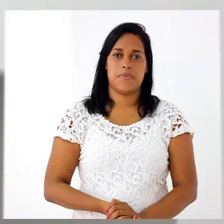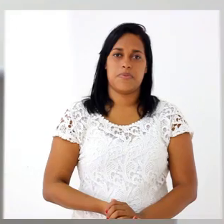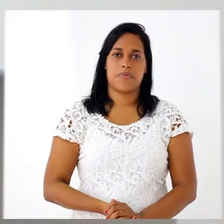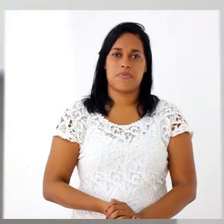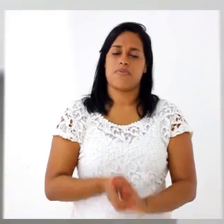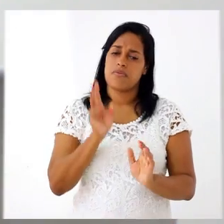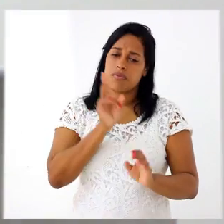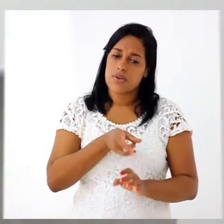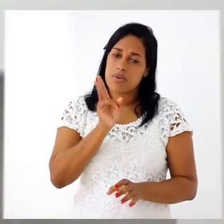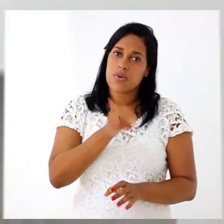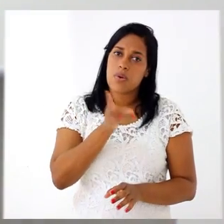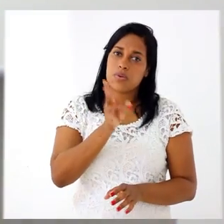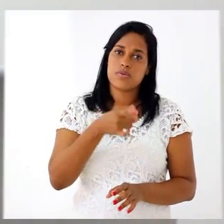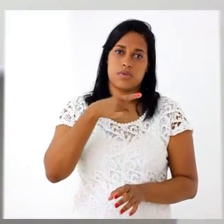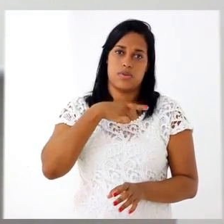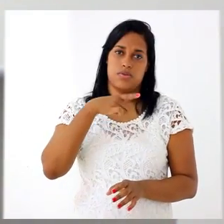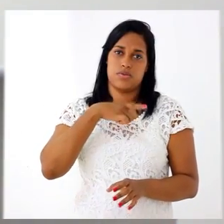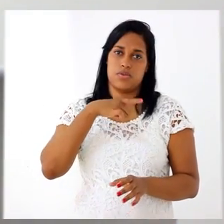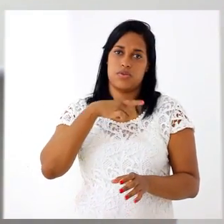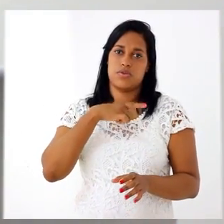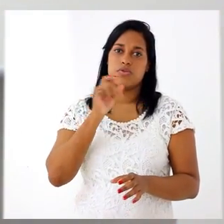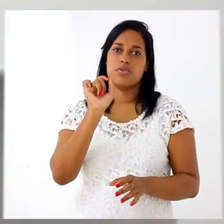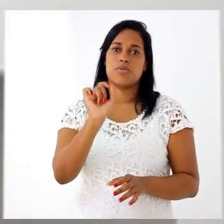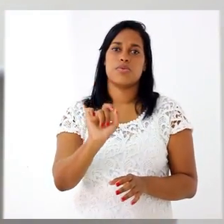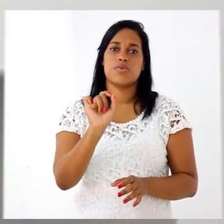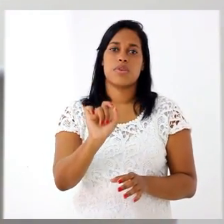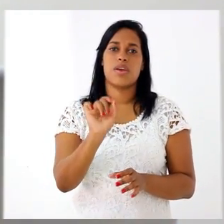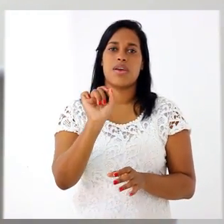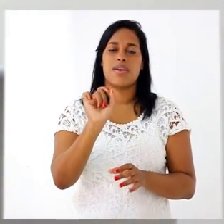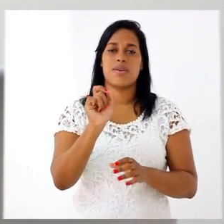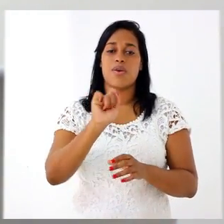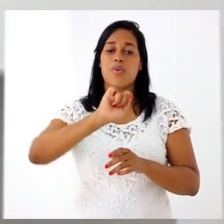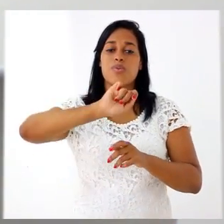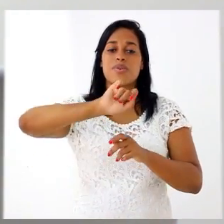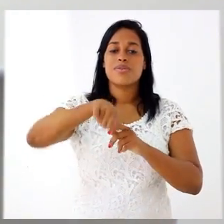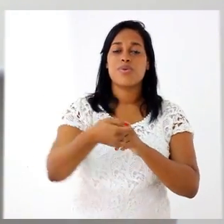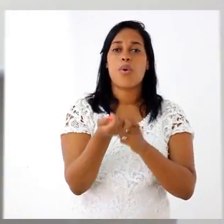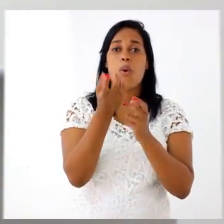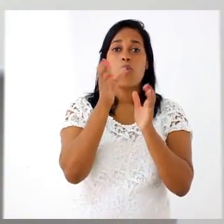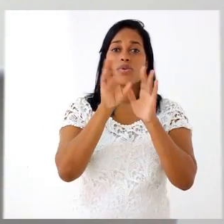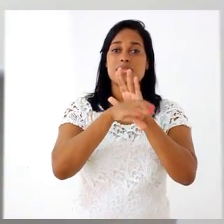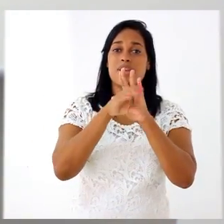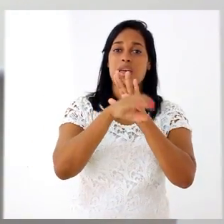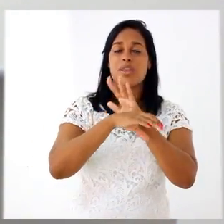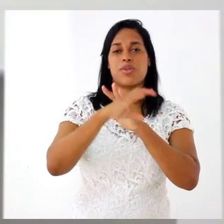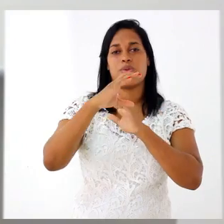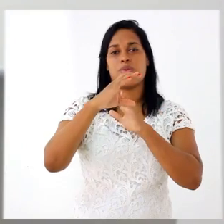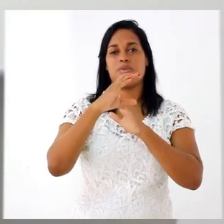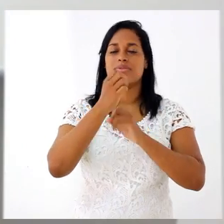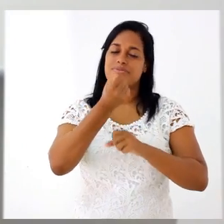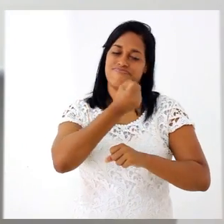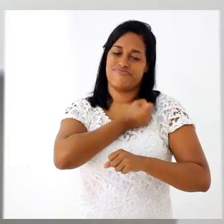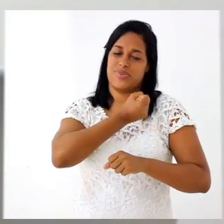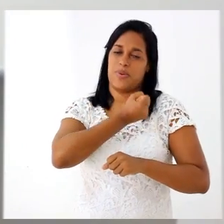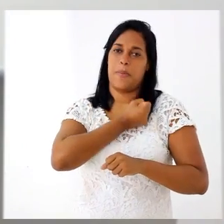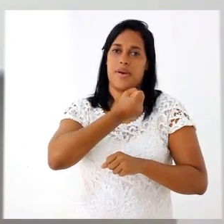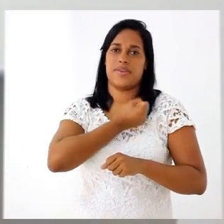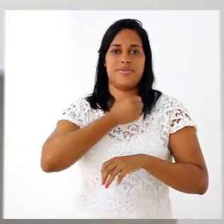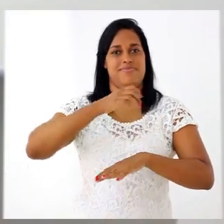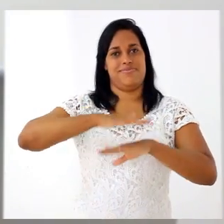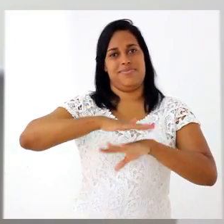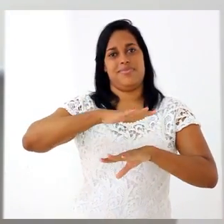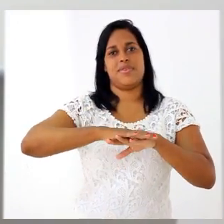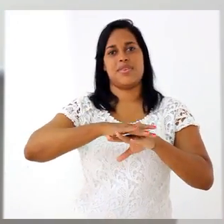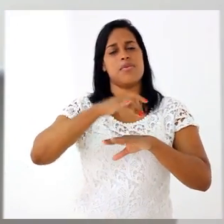Então, continuando aqui, nós temos o conceito de cardinalidade. Então, tudo isso aqui são conceitos importantes para